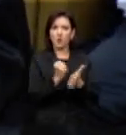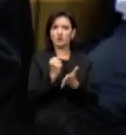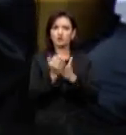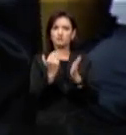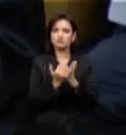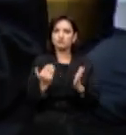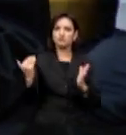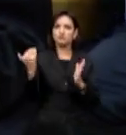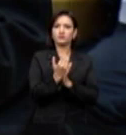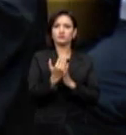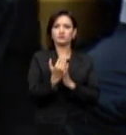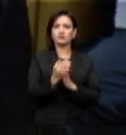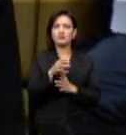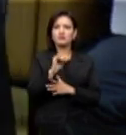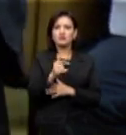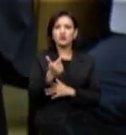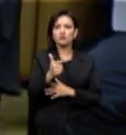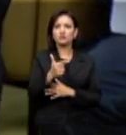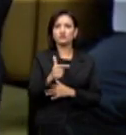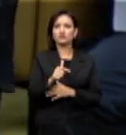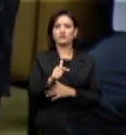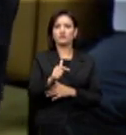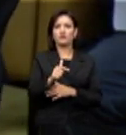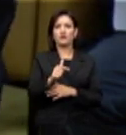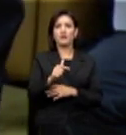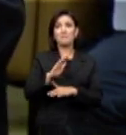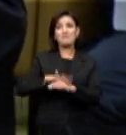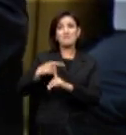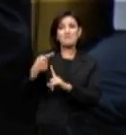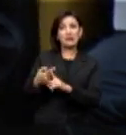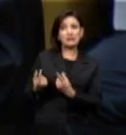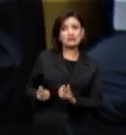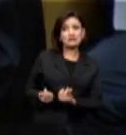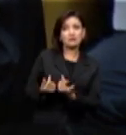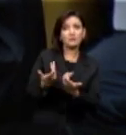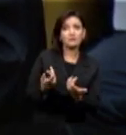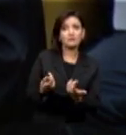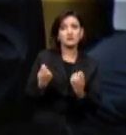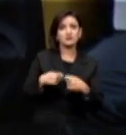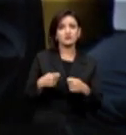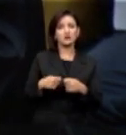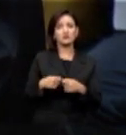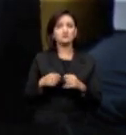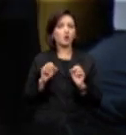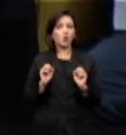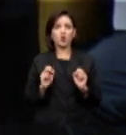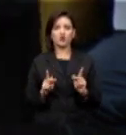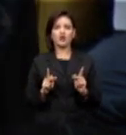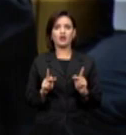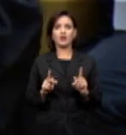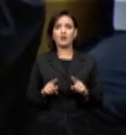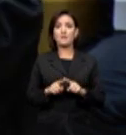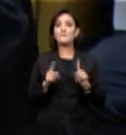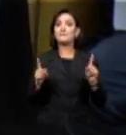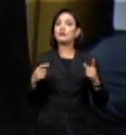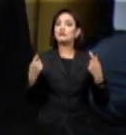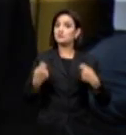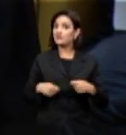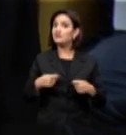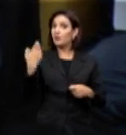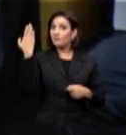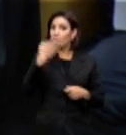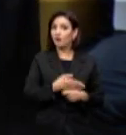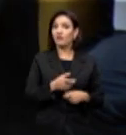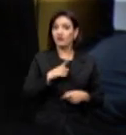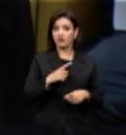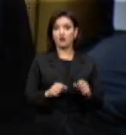não demanda investimento, nós não somos contra investimento cruzado. Mas essa informação tem que estar comprovada. E, no